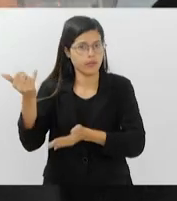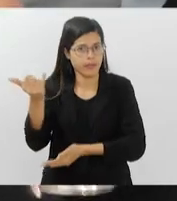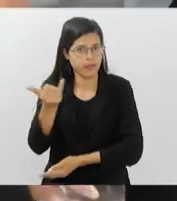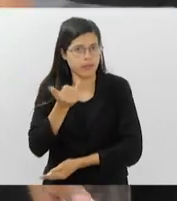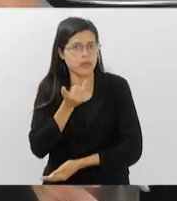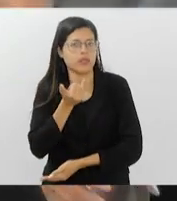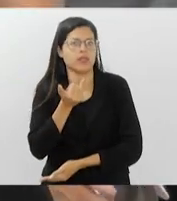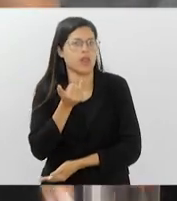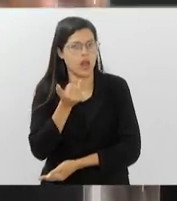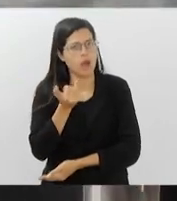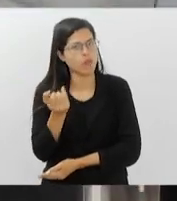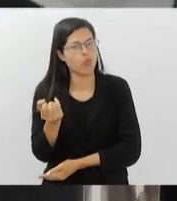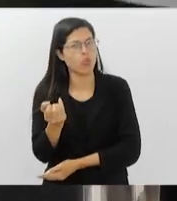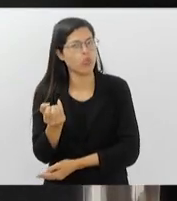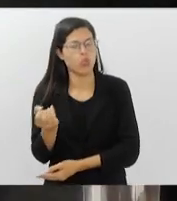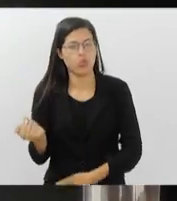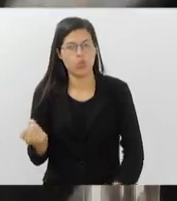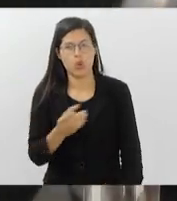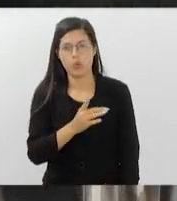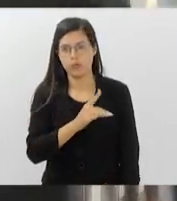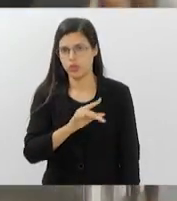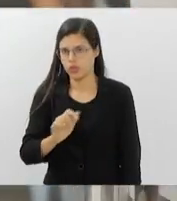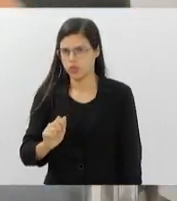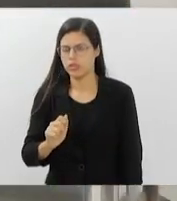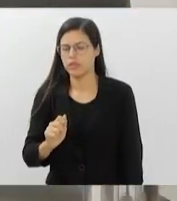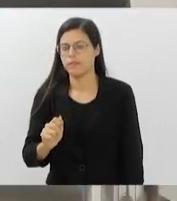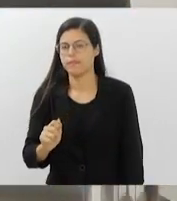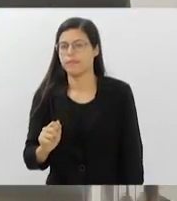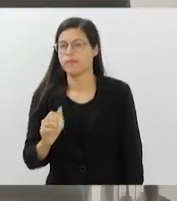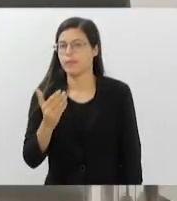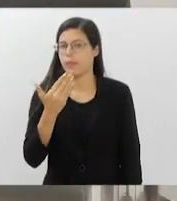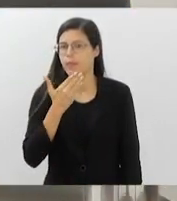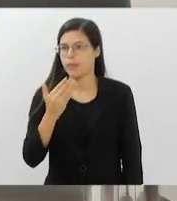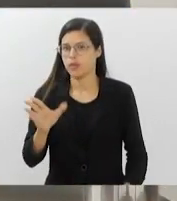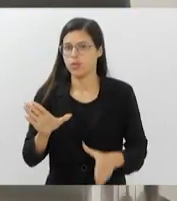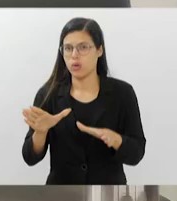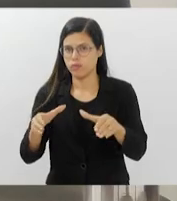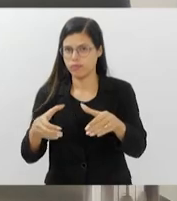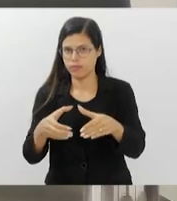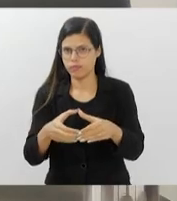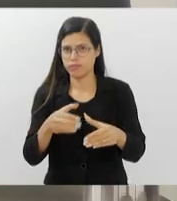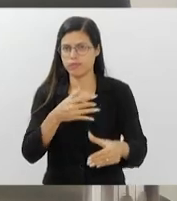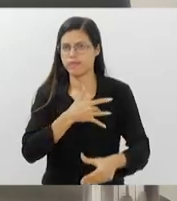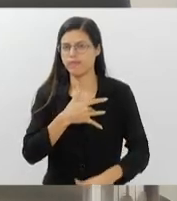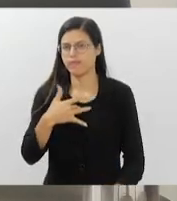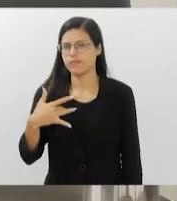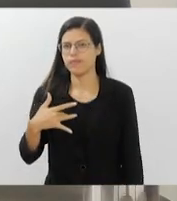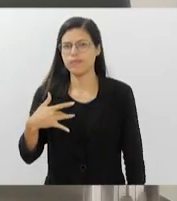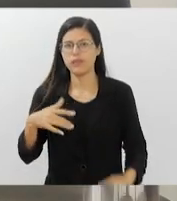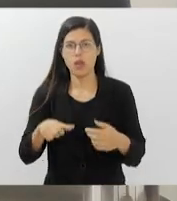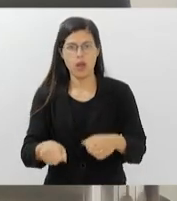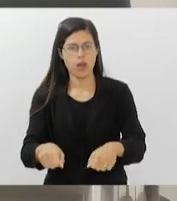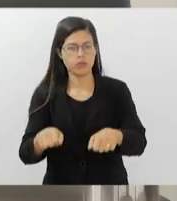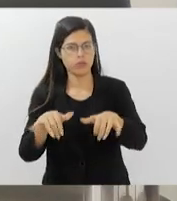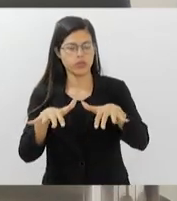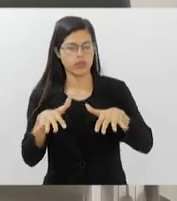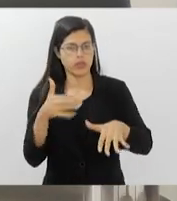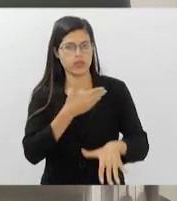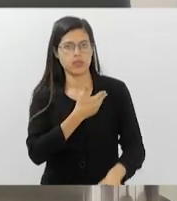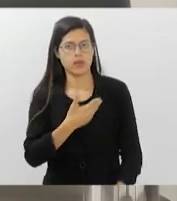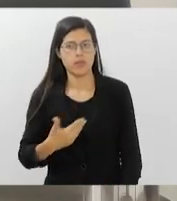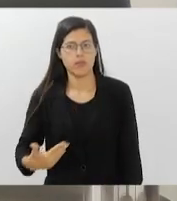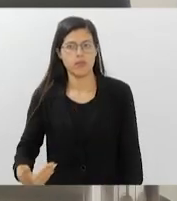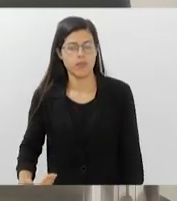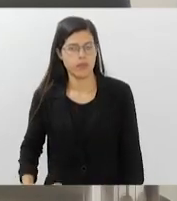uma nova data quero dizer que pedi a comissão de saúde uma audiência pública